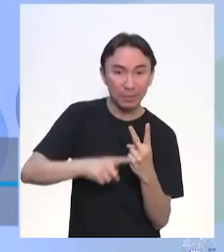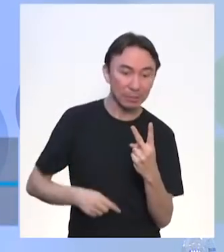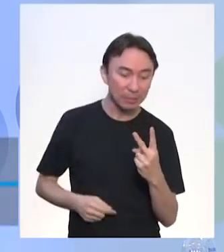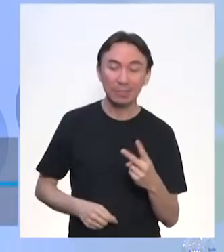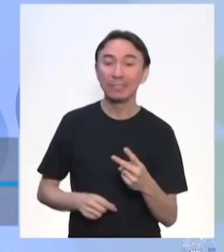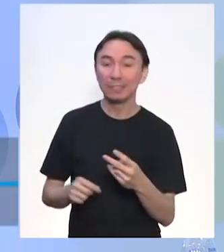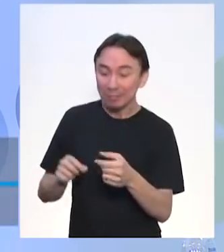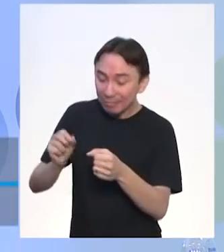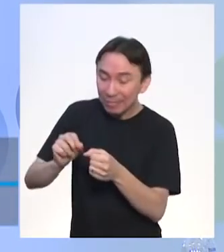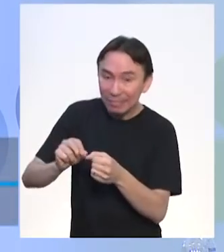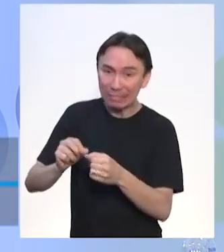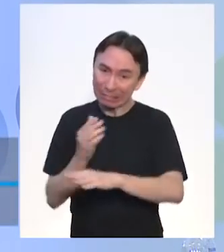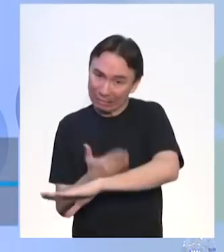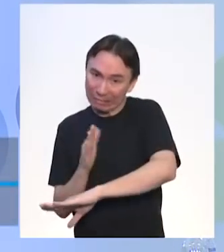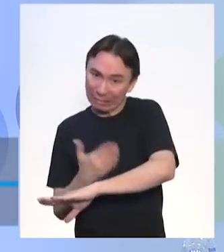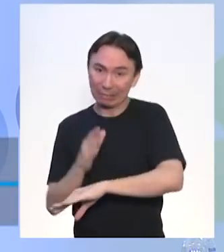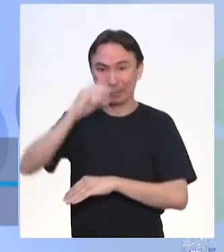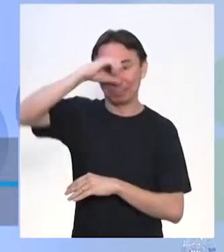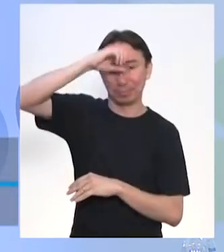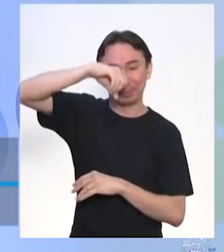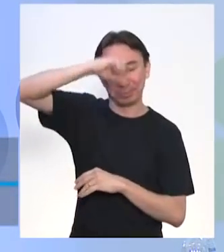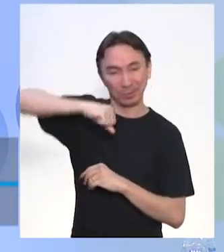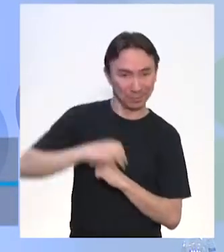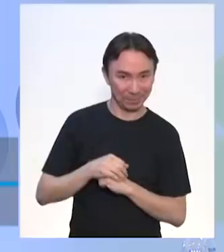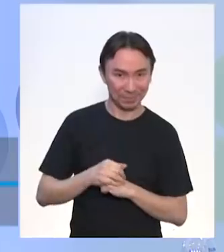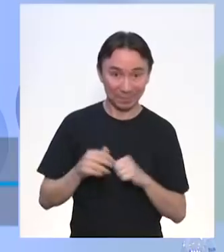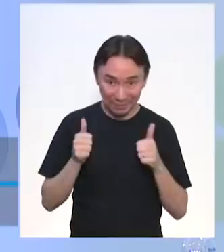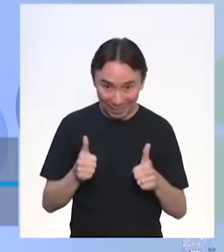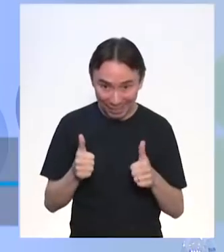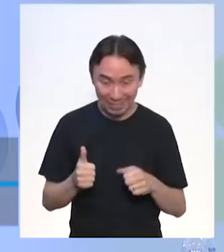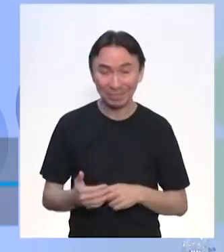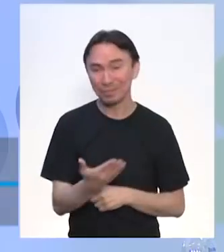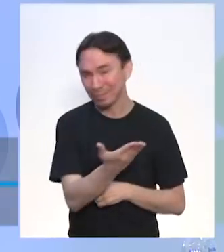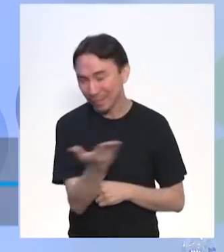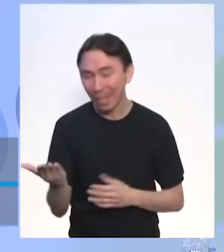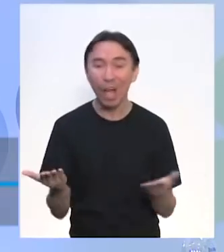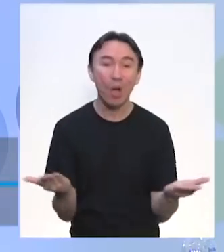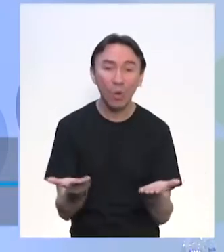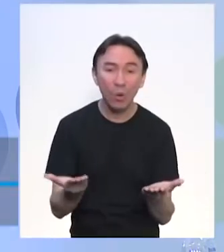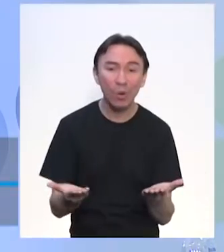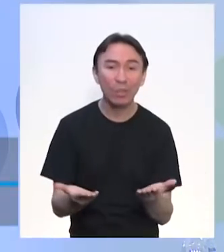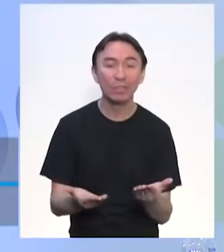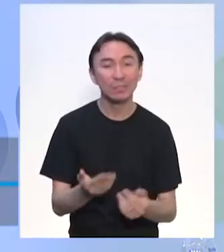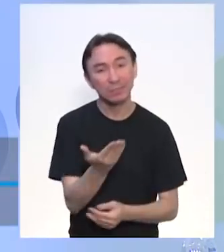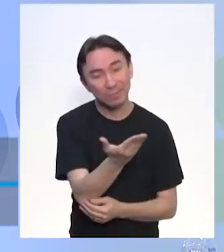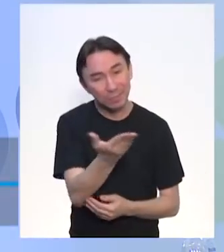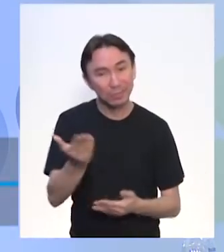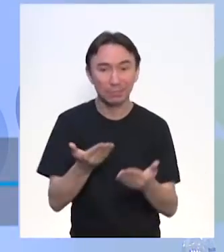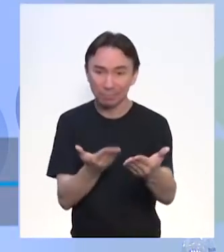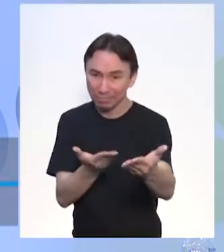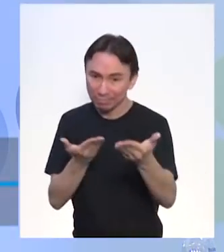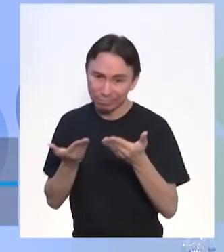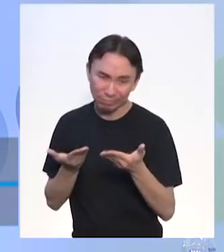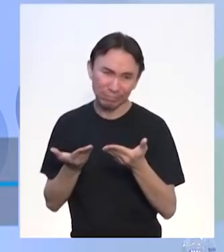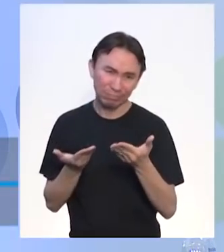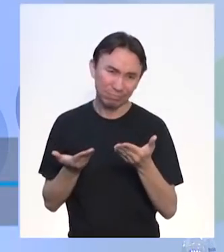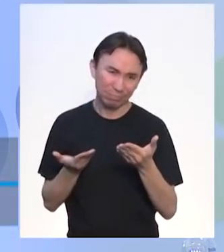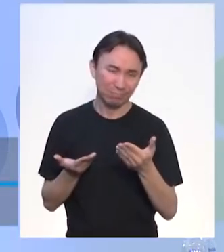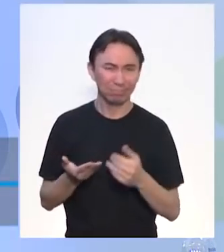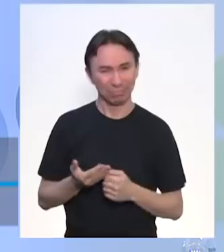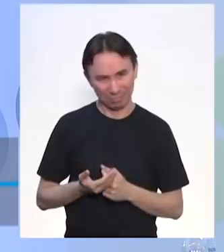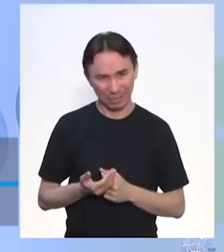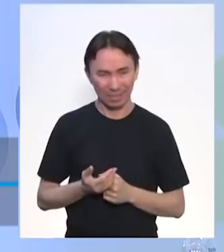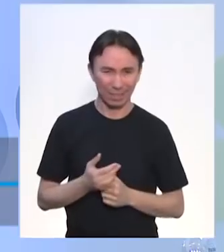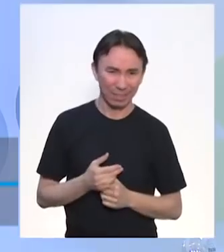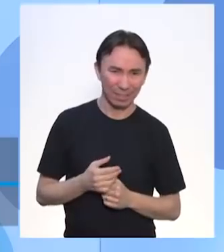sobre cada um desses pilares, é que eu quero convidá-los a fazer assim uma